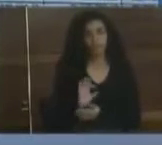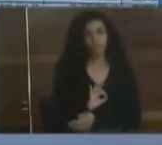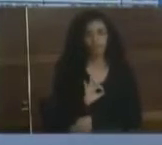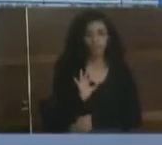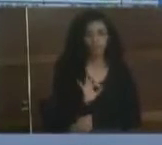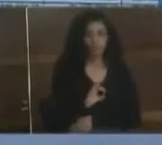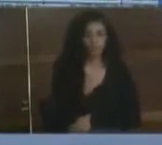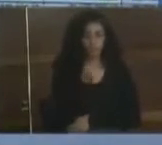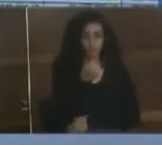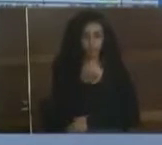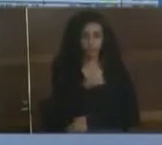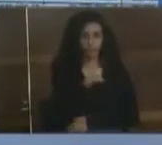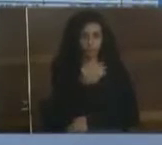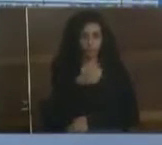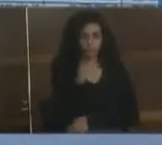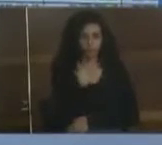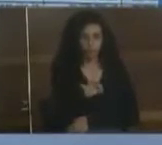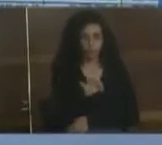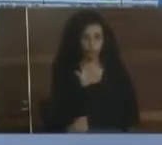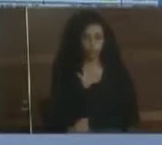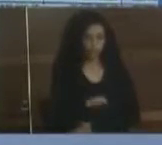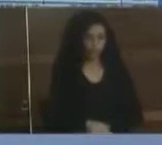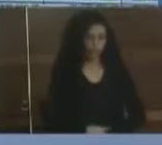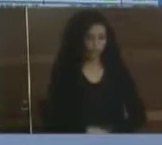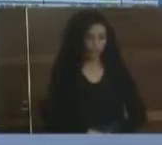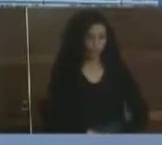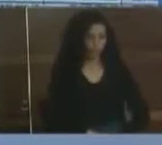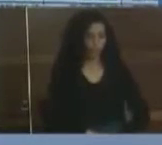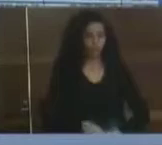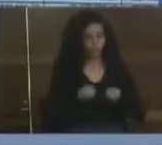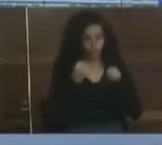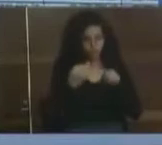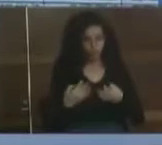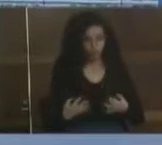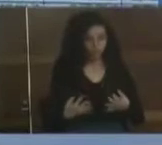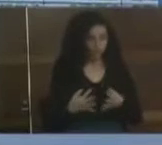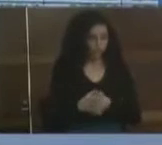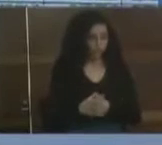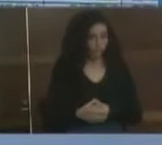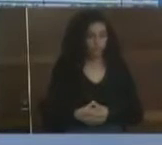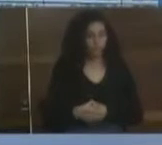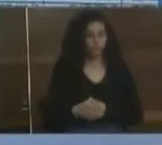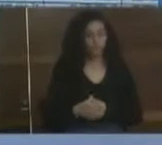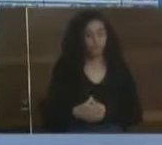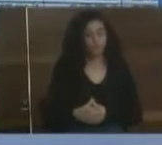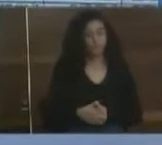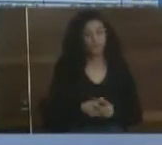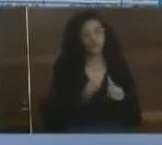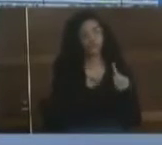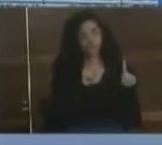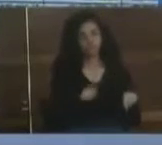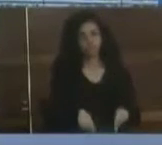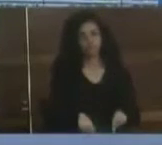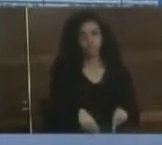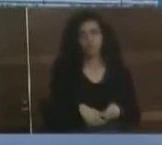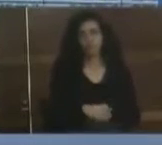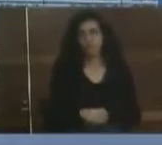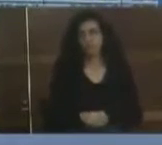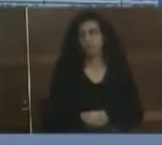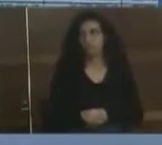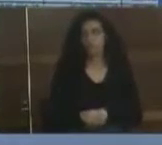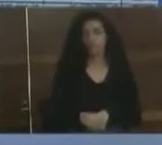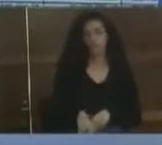percentual de noventa e três por cento a descrição das despesas despesas com pessoal e encargos